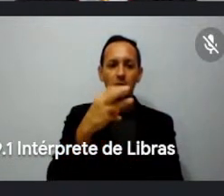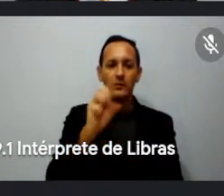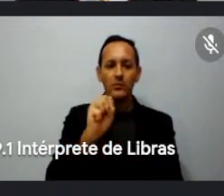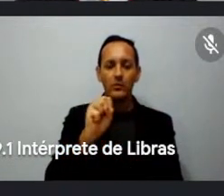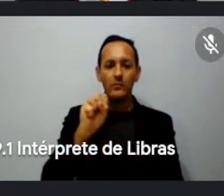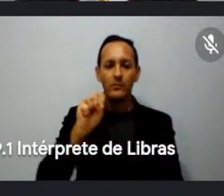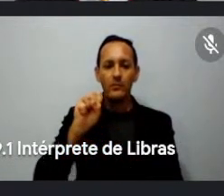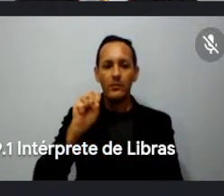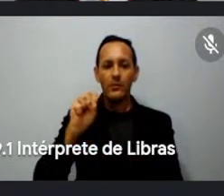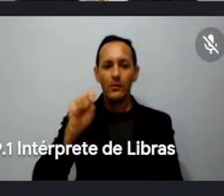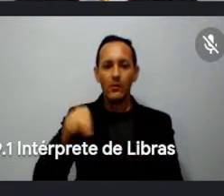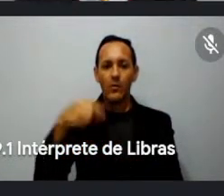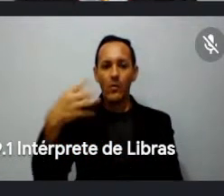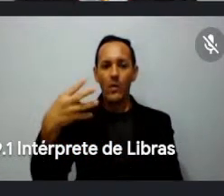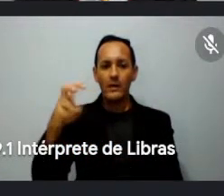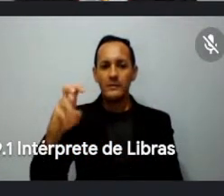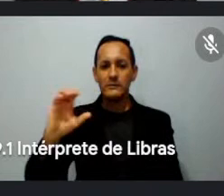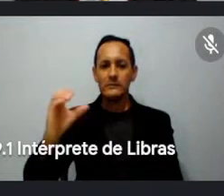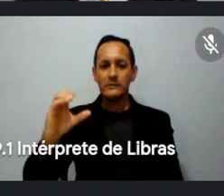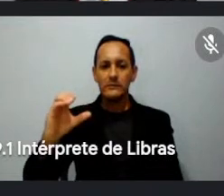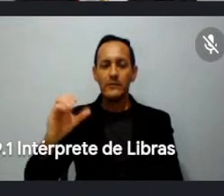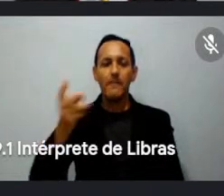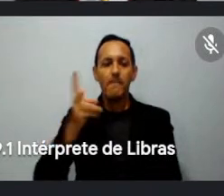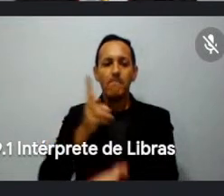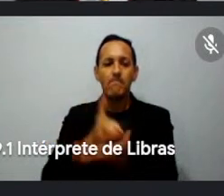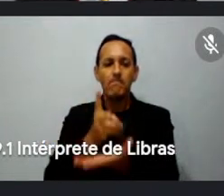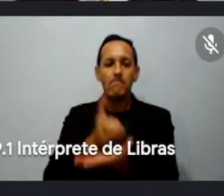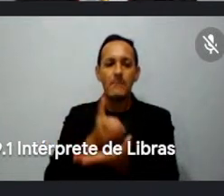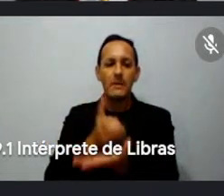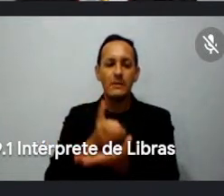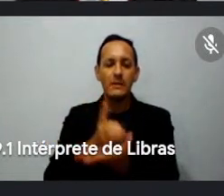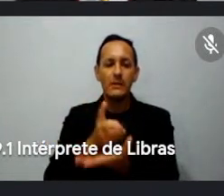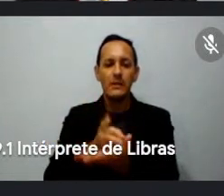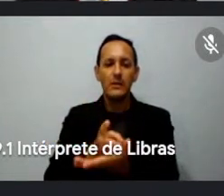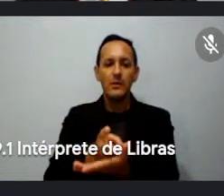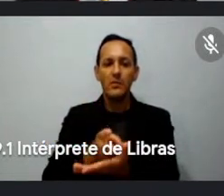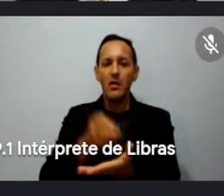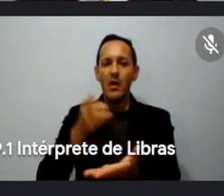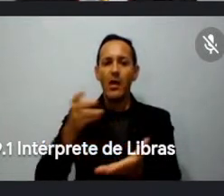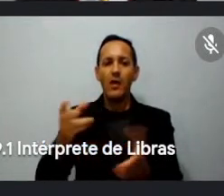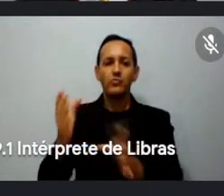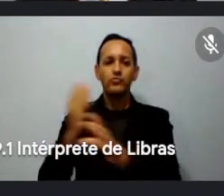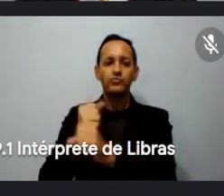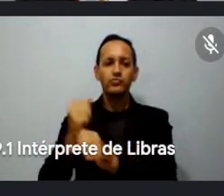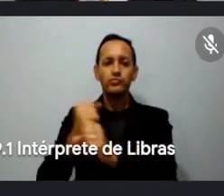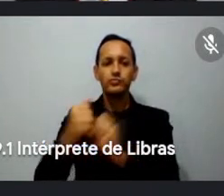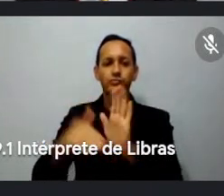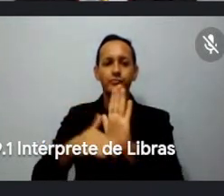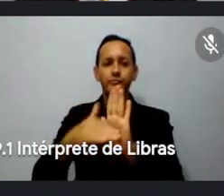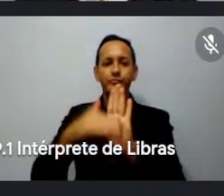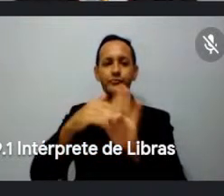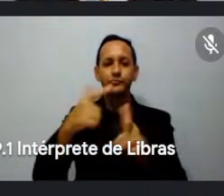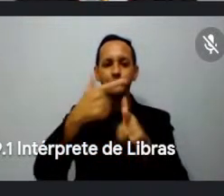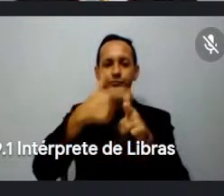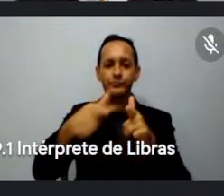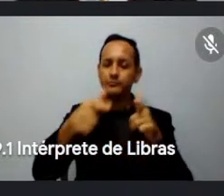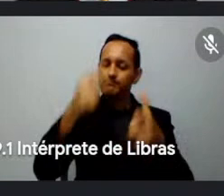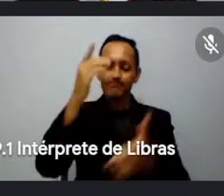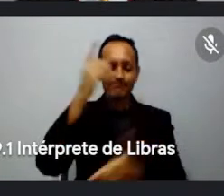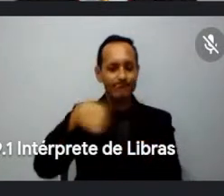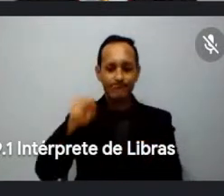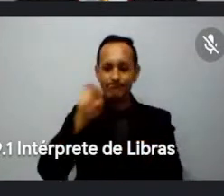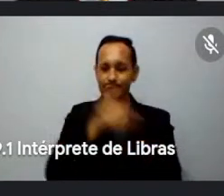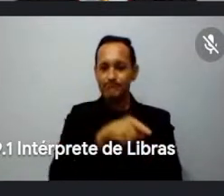45 e no resgate uma tendo a desaprovação das contas do redor recorrente em resumo